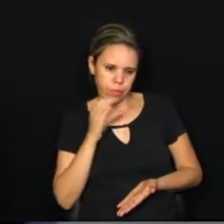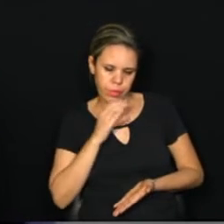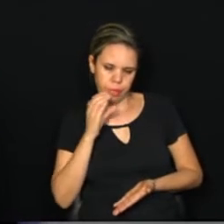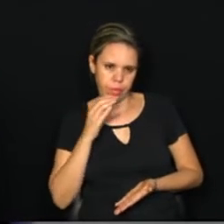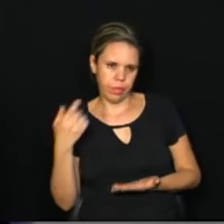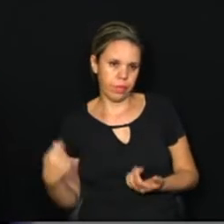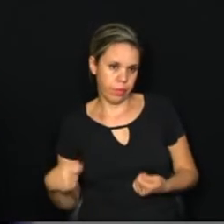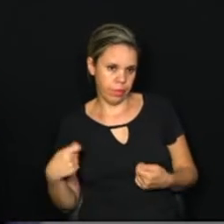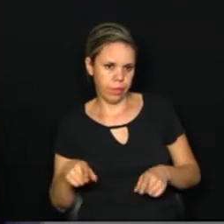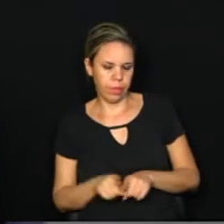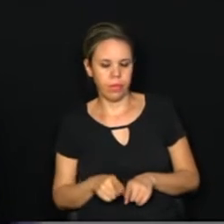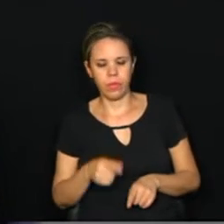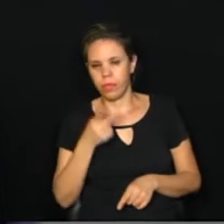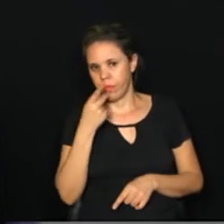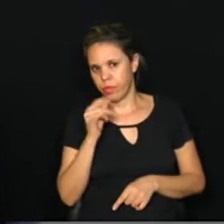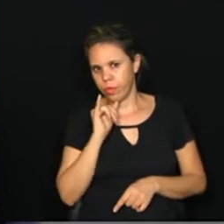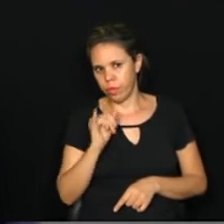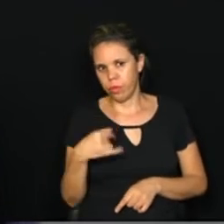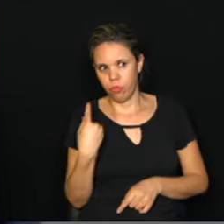emergenciais. Eu diria que